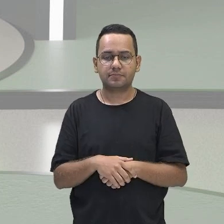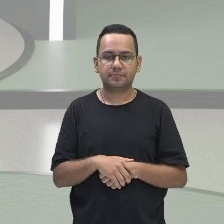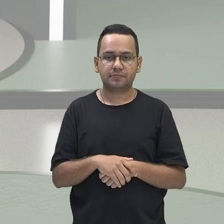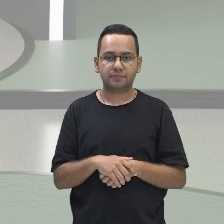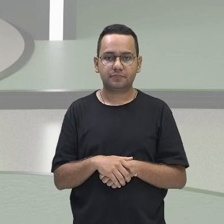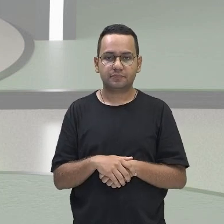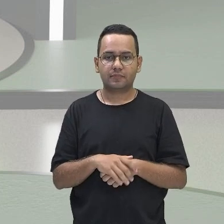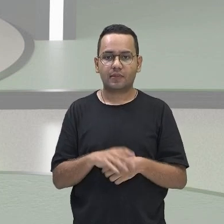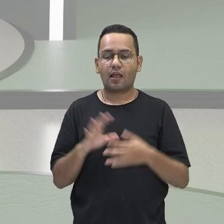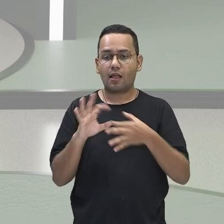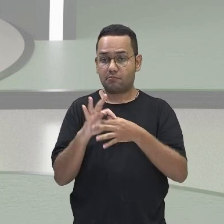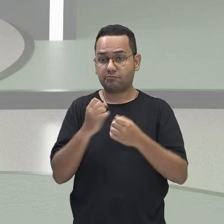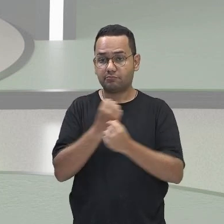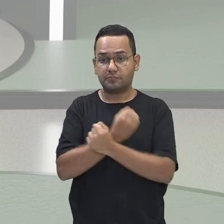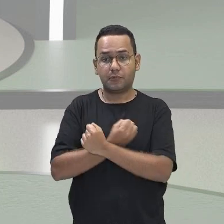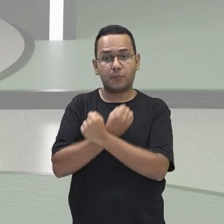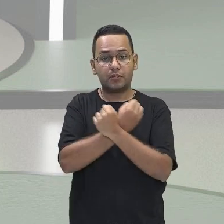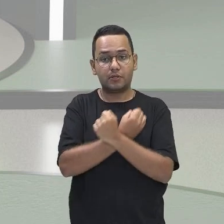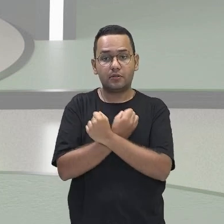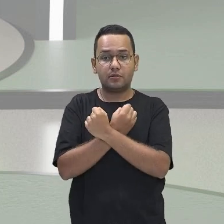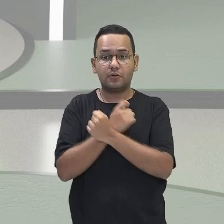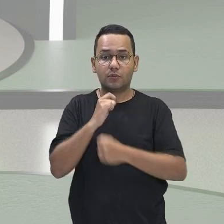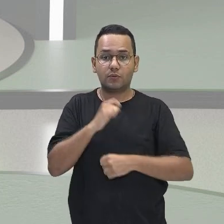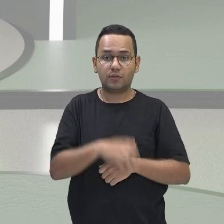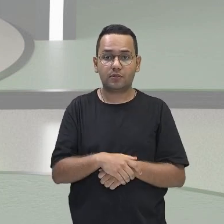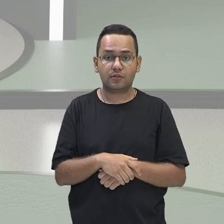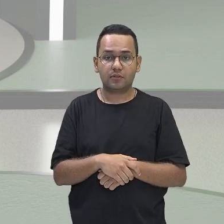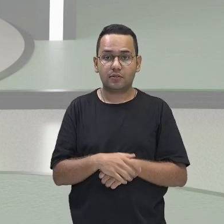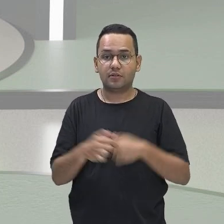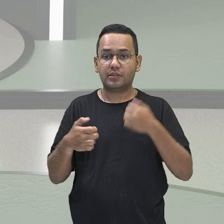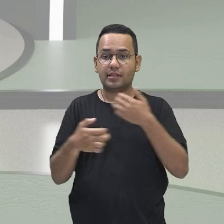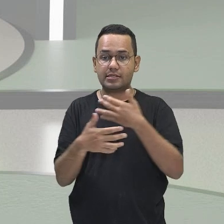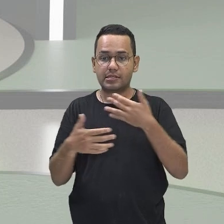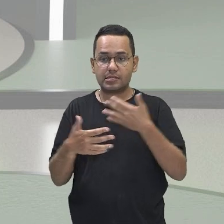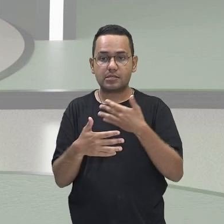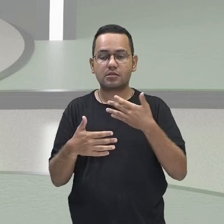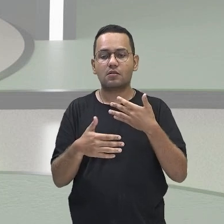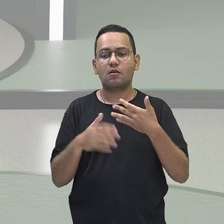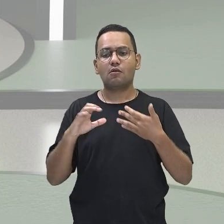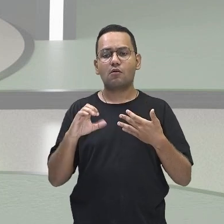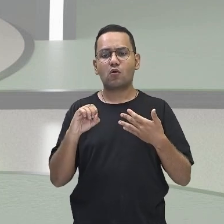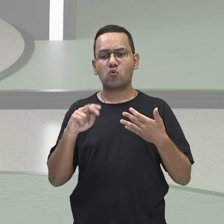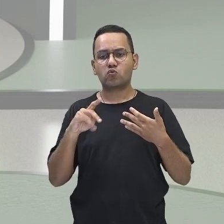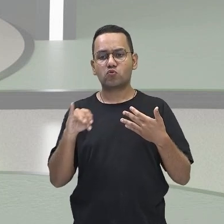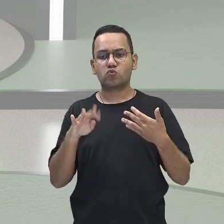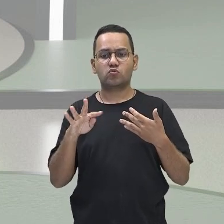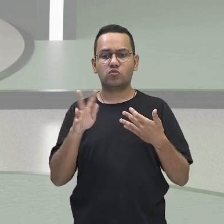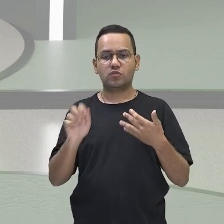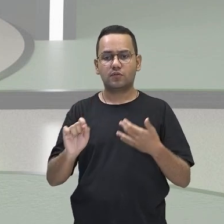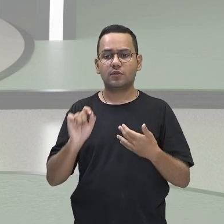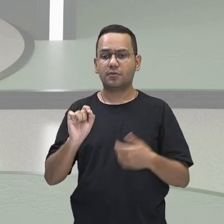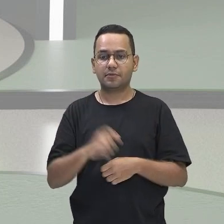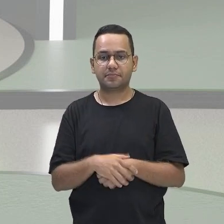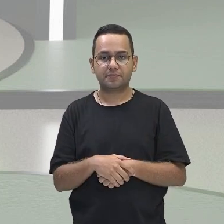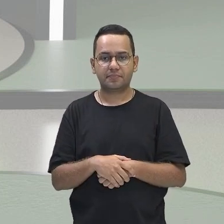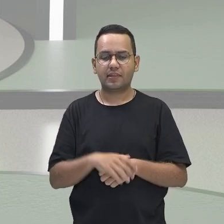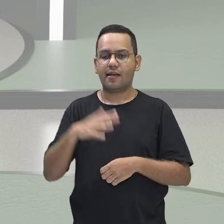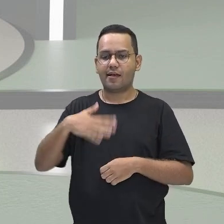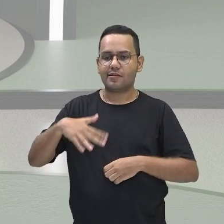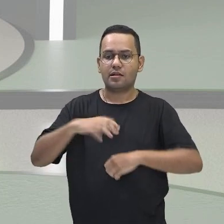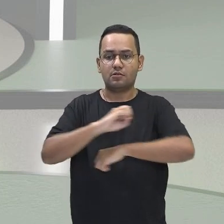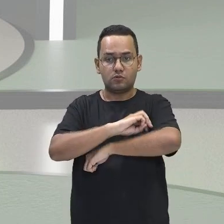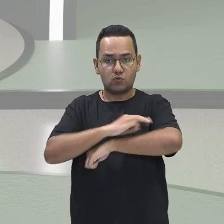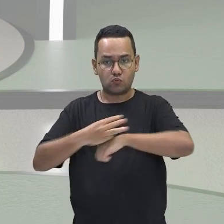encapsulados, protegidos pelo nosso tecido conjuntivo, que é o que? A parte de músculo, vai